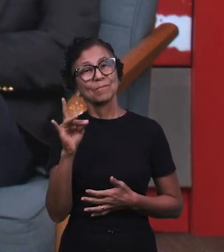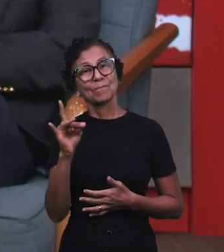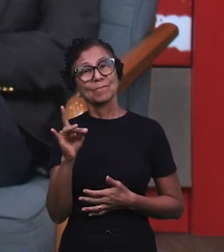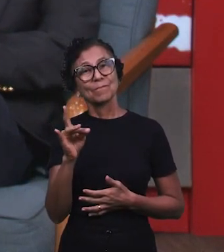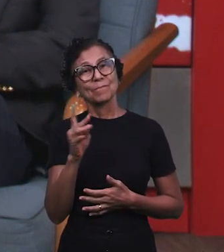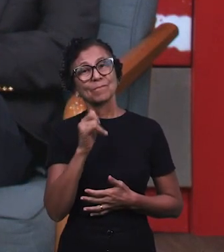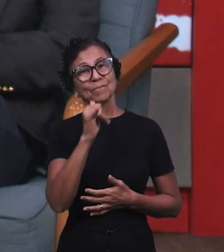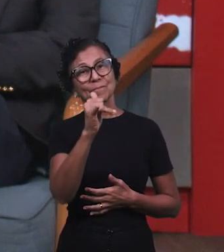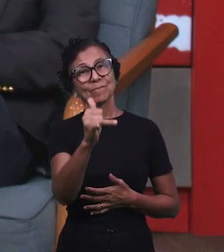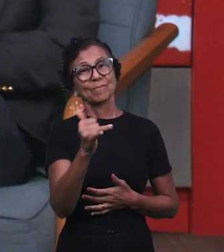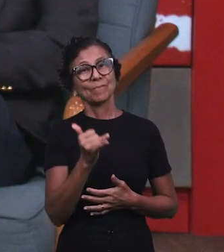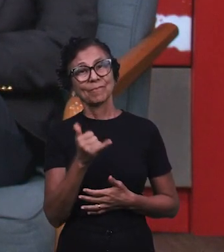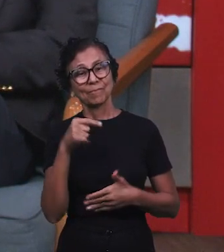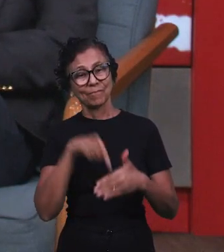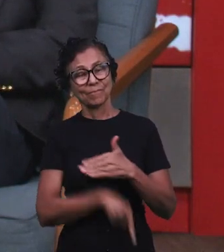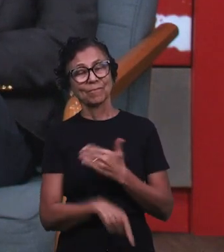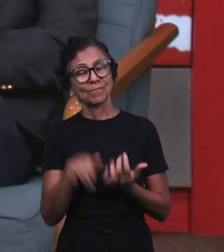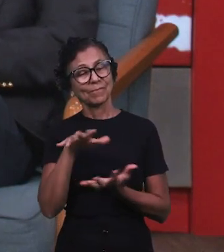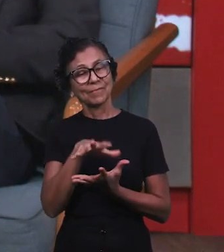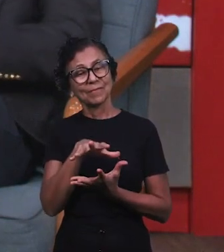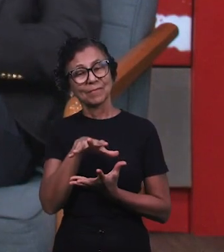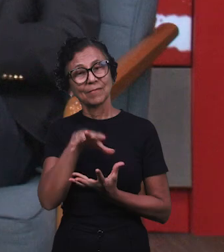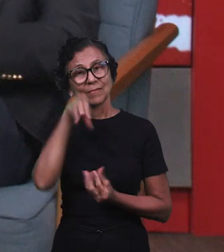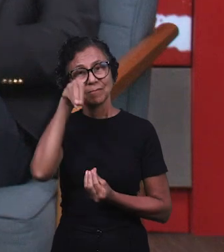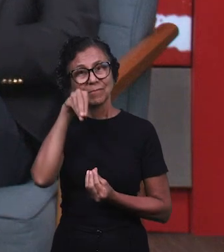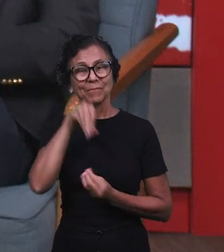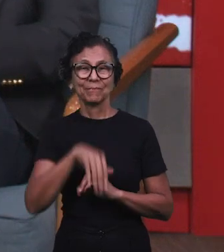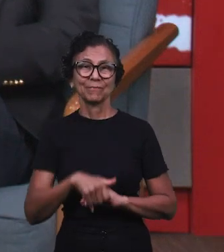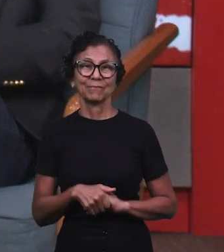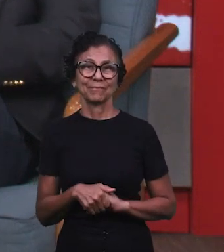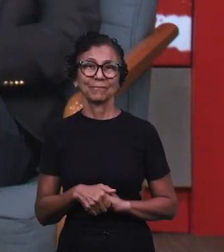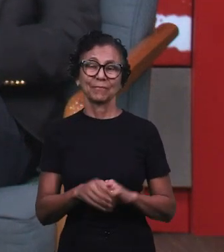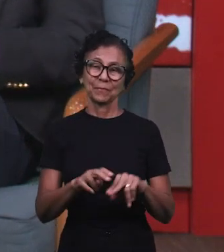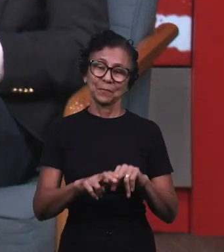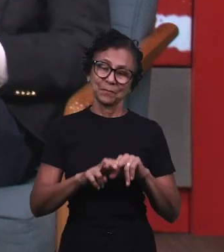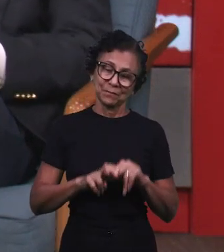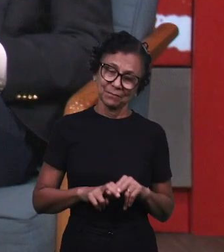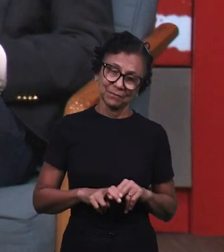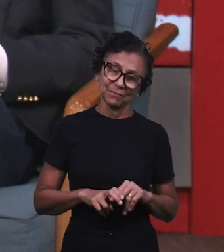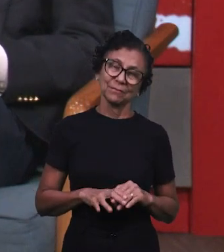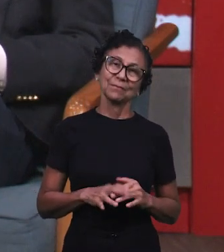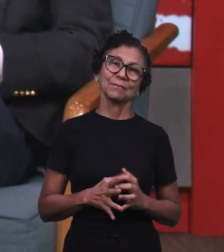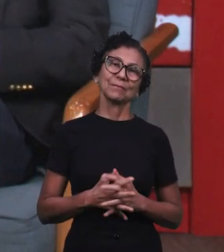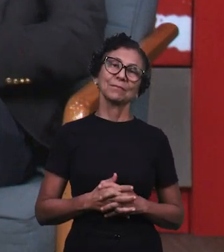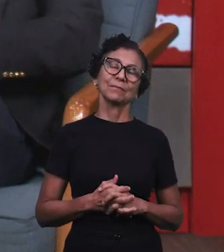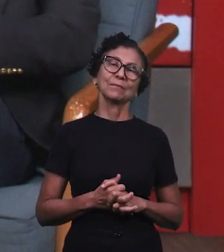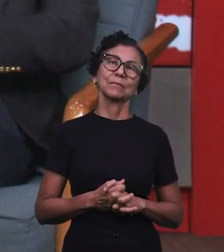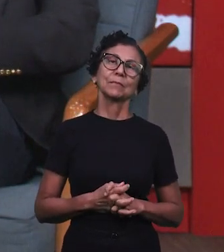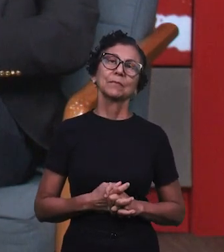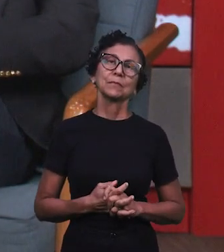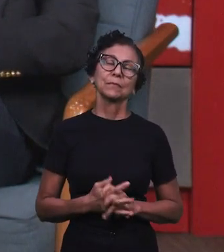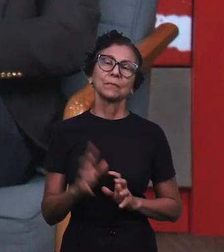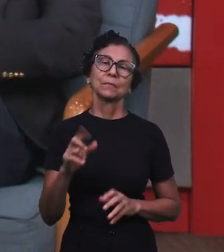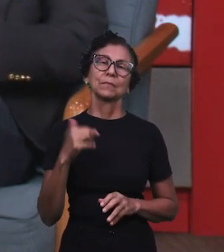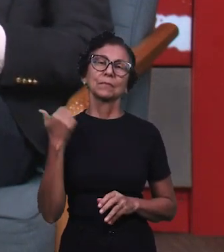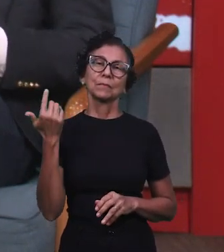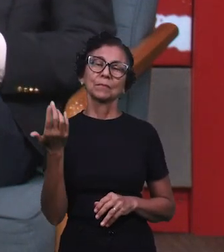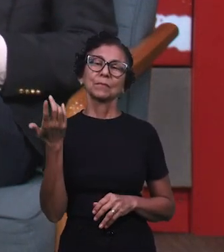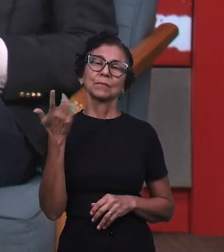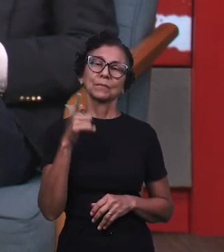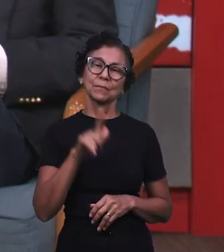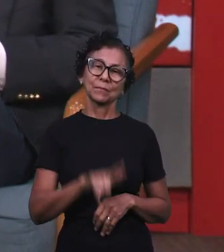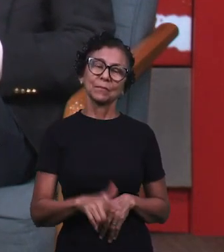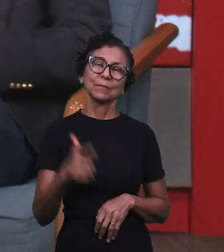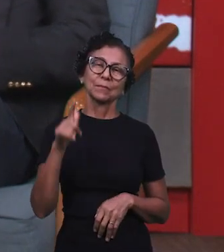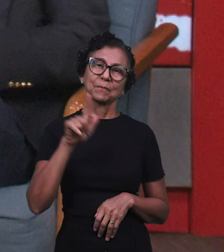Não atinge a razão, ela atinge a alma. E é por isso que nós sempre falamos que se